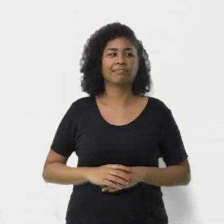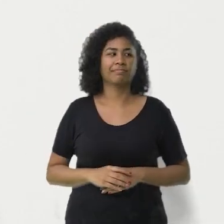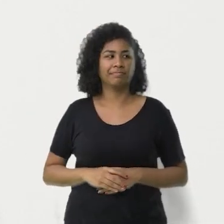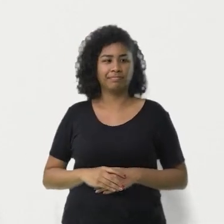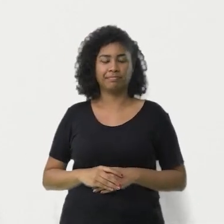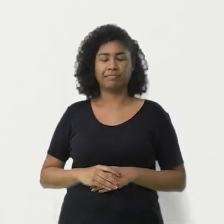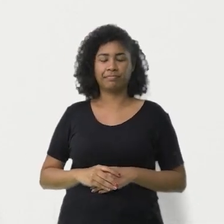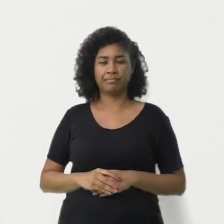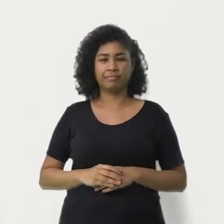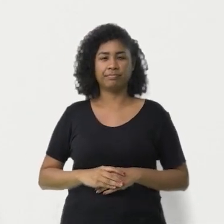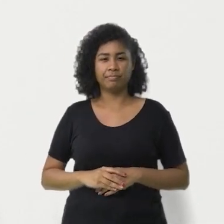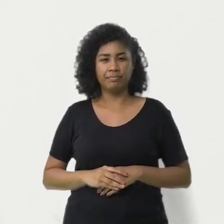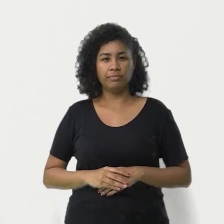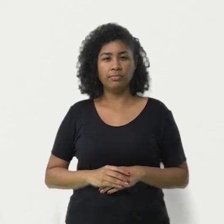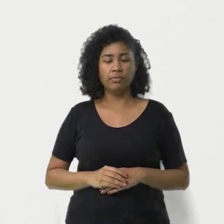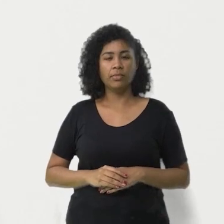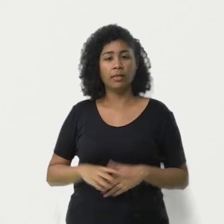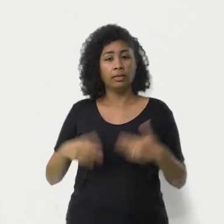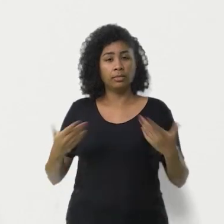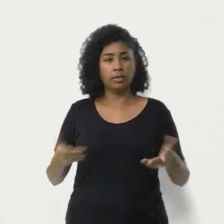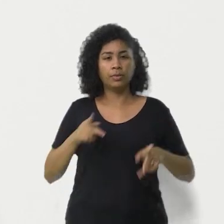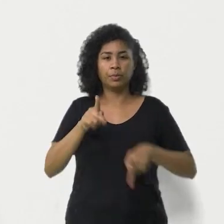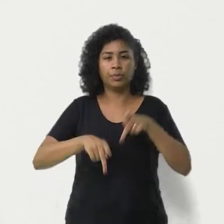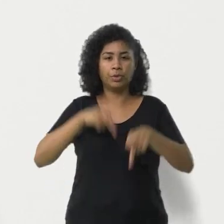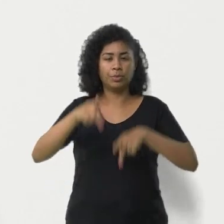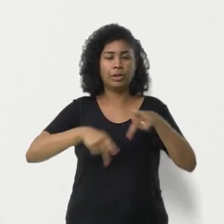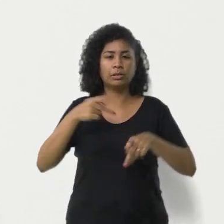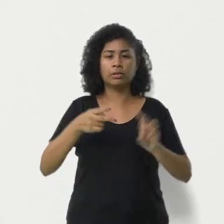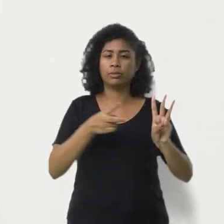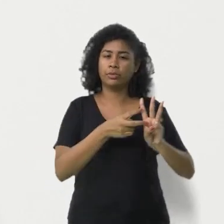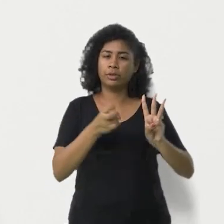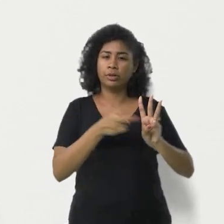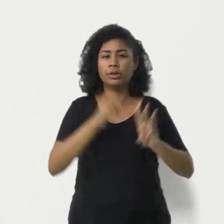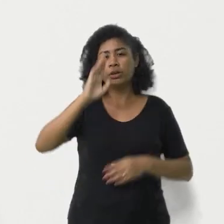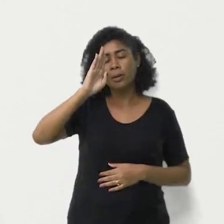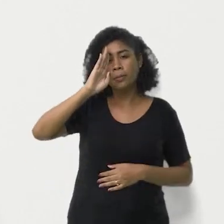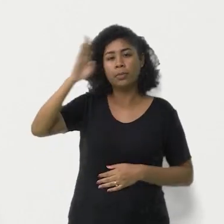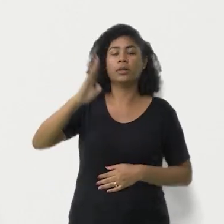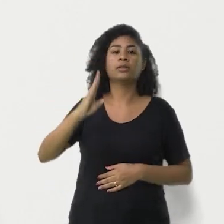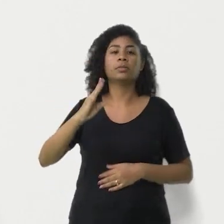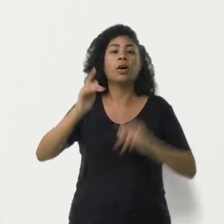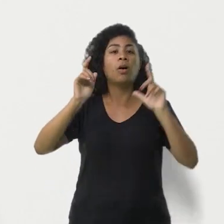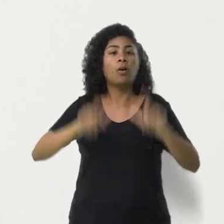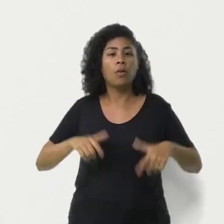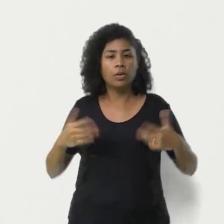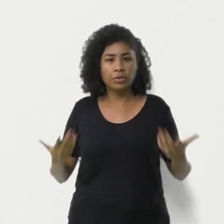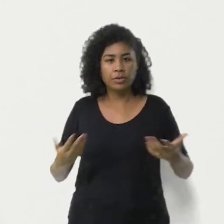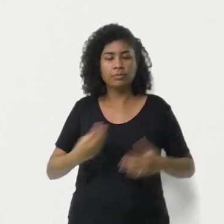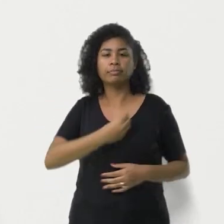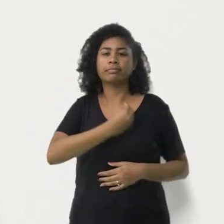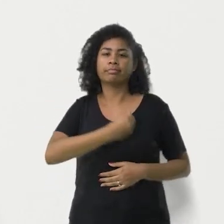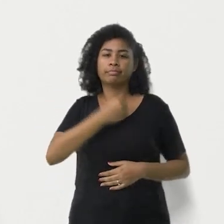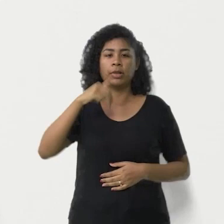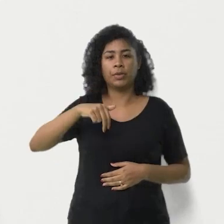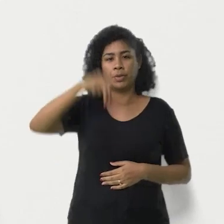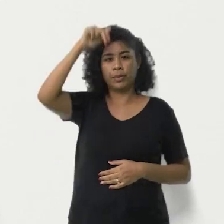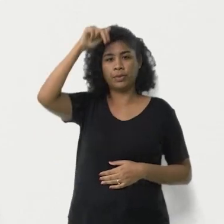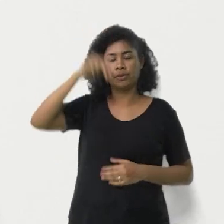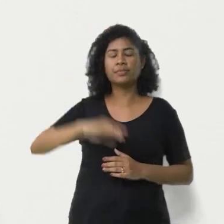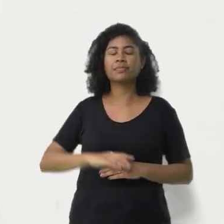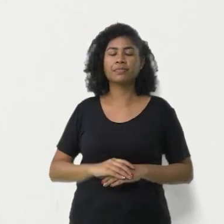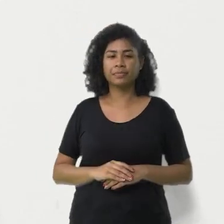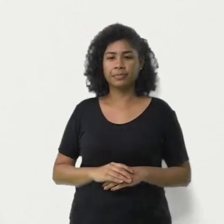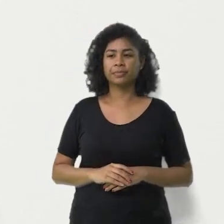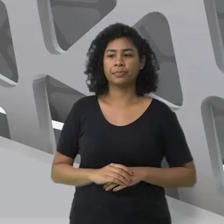região norte. Então, os povos indígenas vão estar principalmente localizados aqui na região norte,